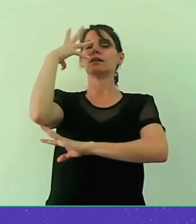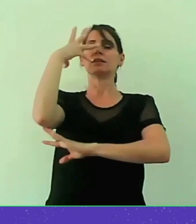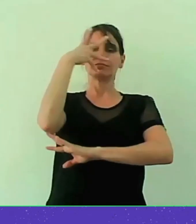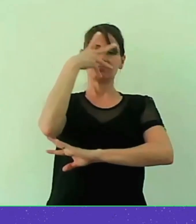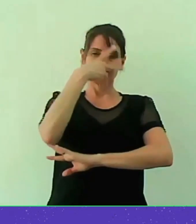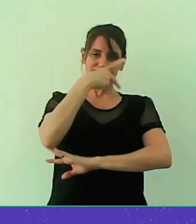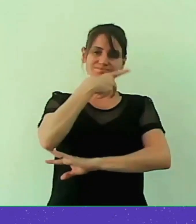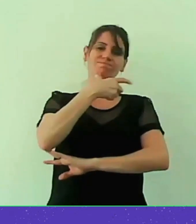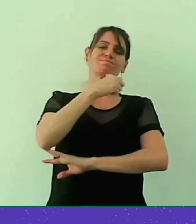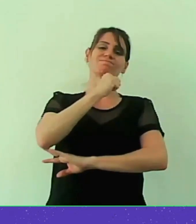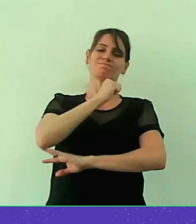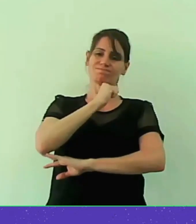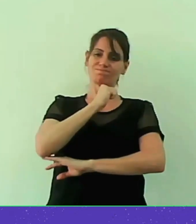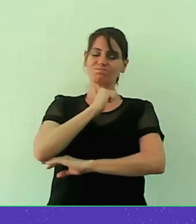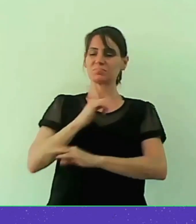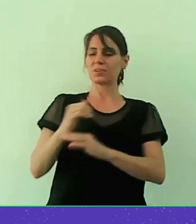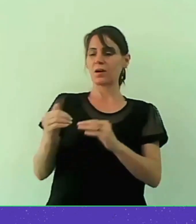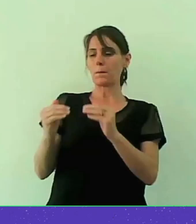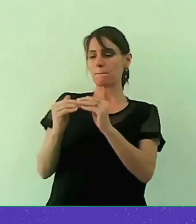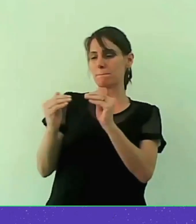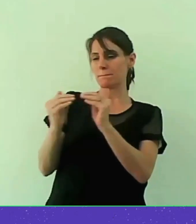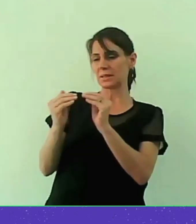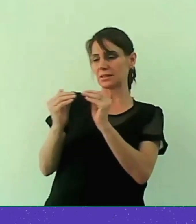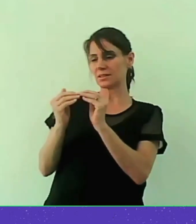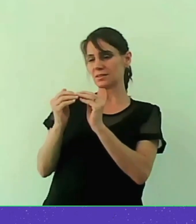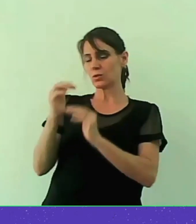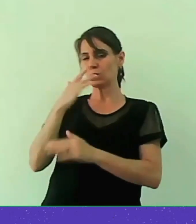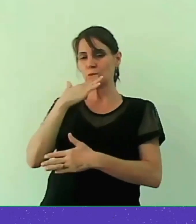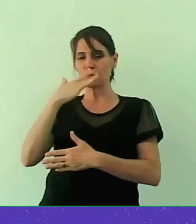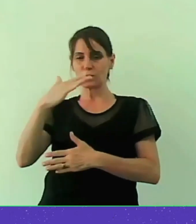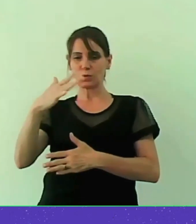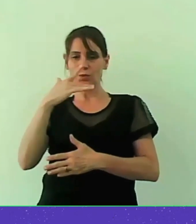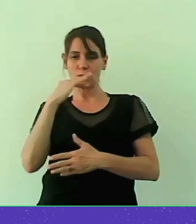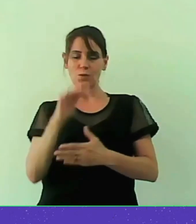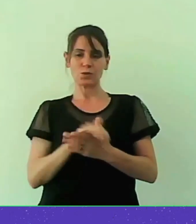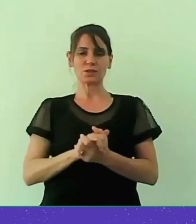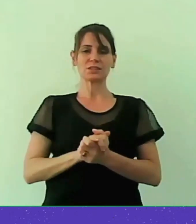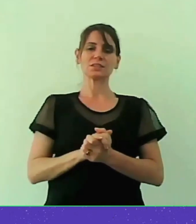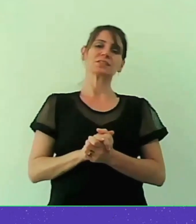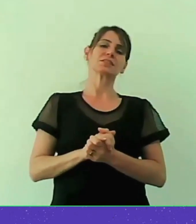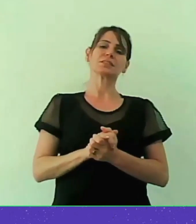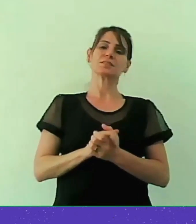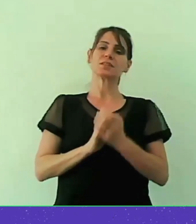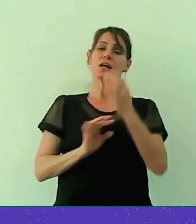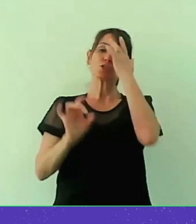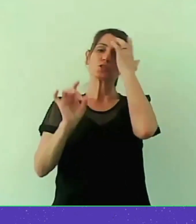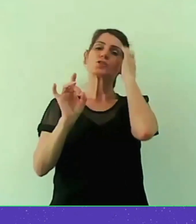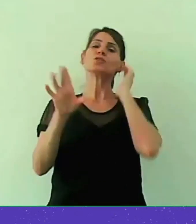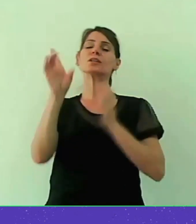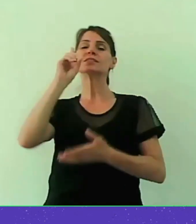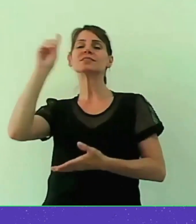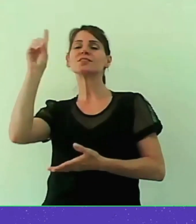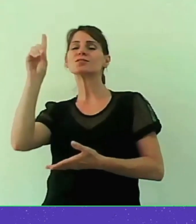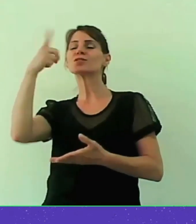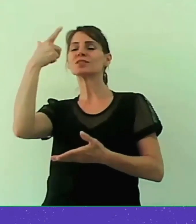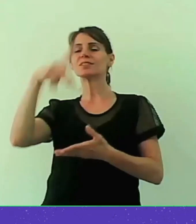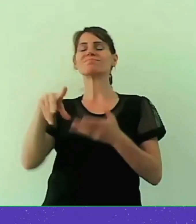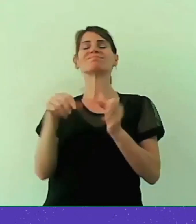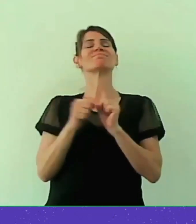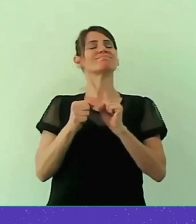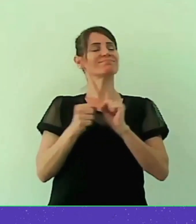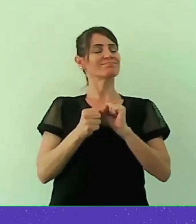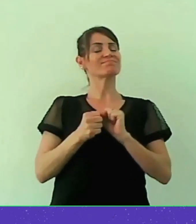A combinação das cores, os tons das cores, irmão, só Deus é capaz de fazer isso.